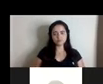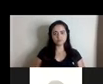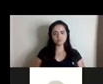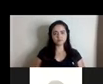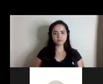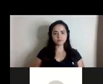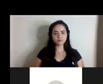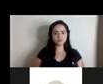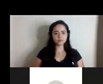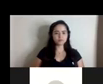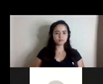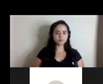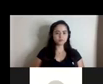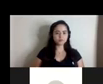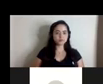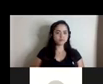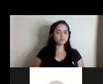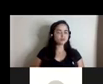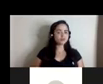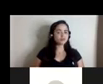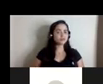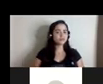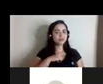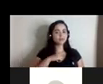Então, eu trago aqui, já